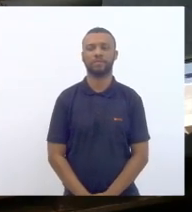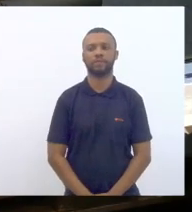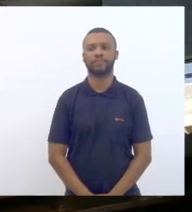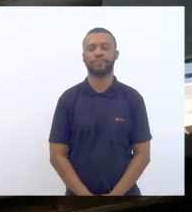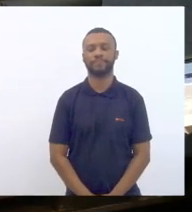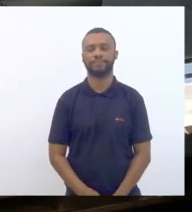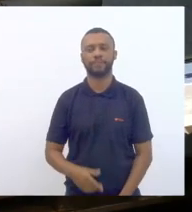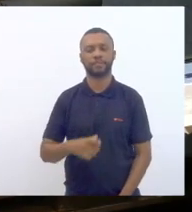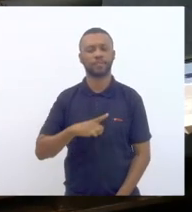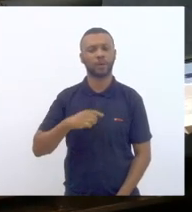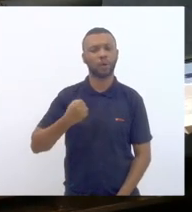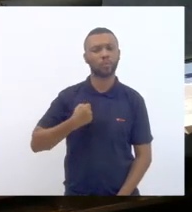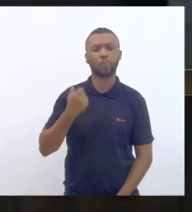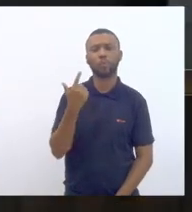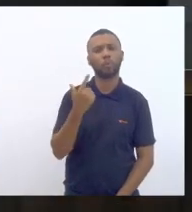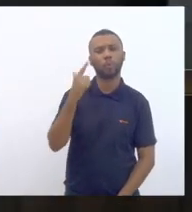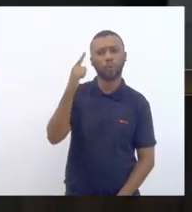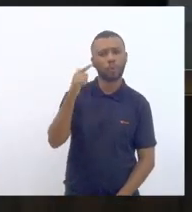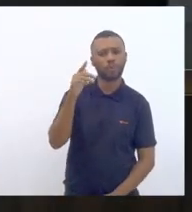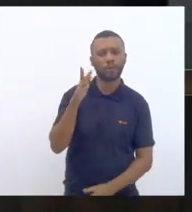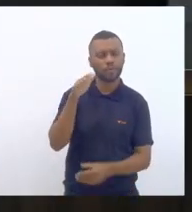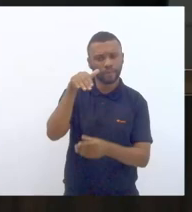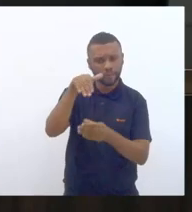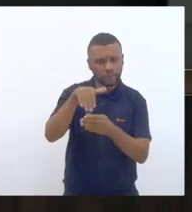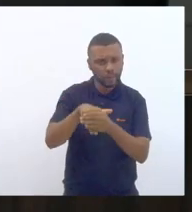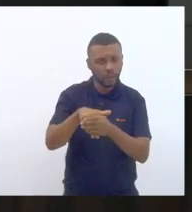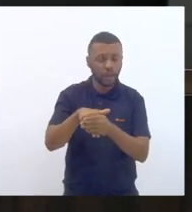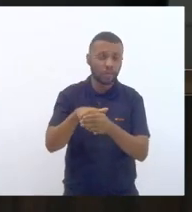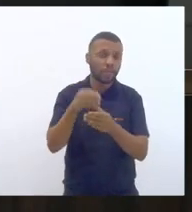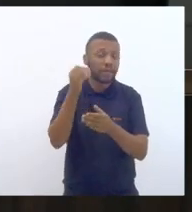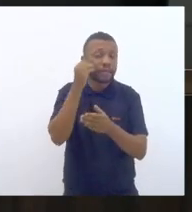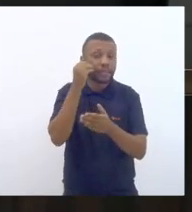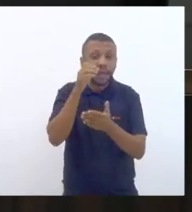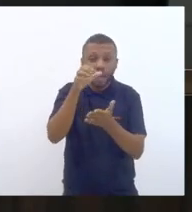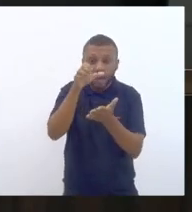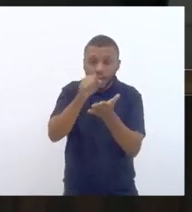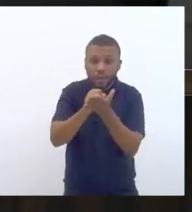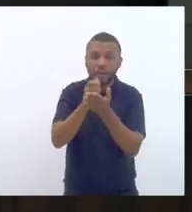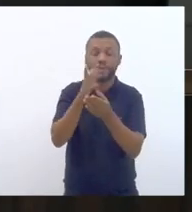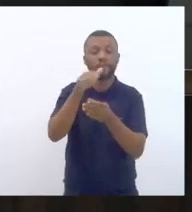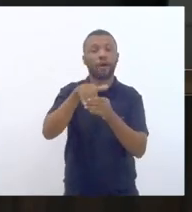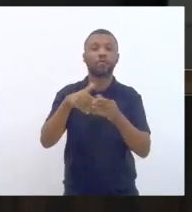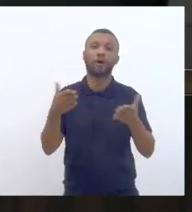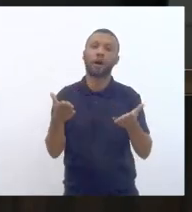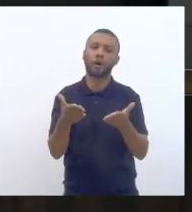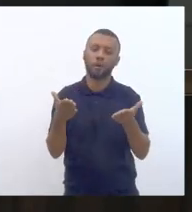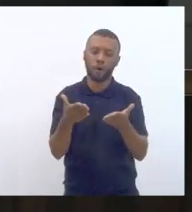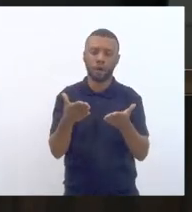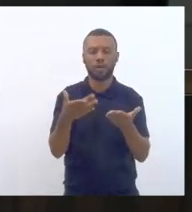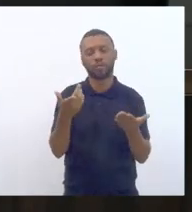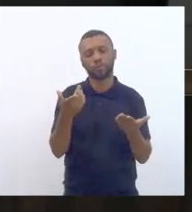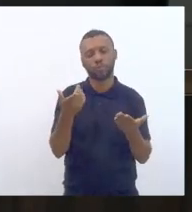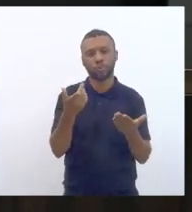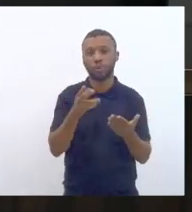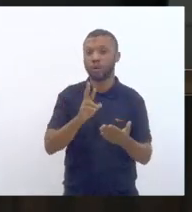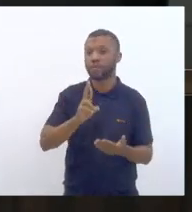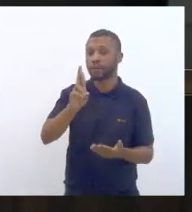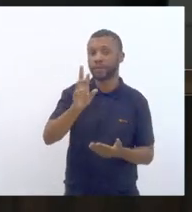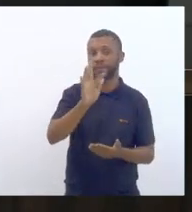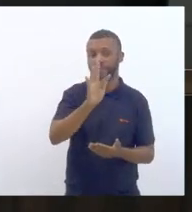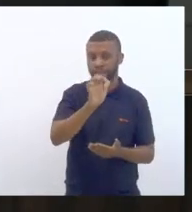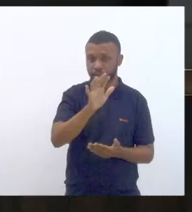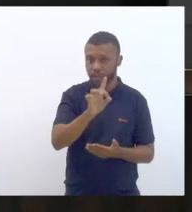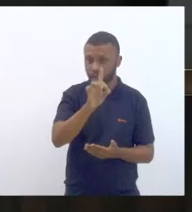Tem outro número, deputado André Correia. Vamos consignar o voto agora no conselheiro Fernando.